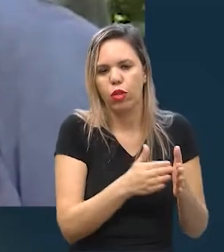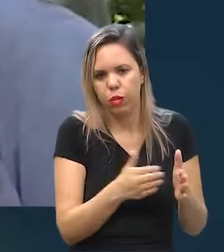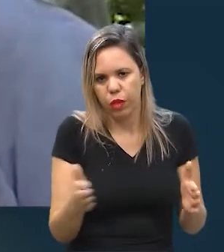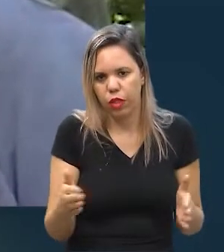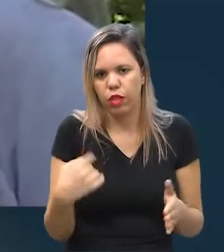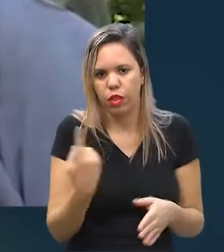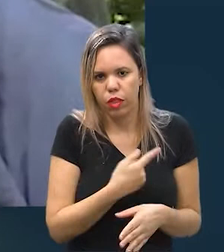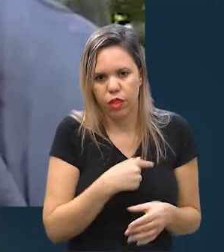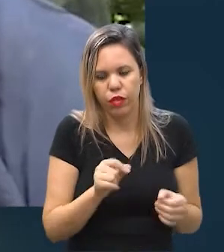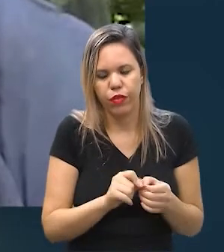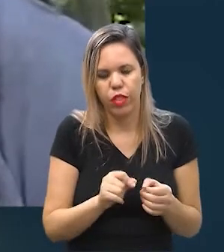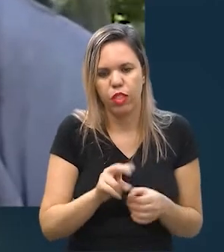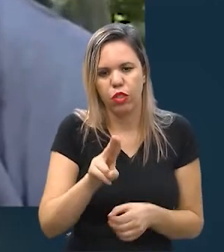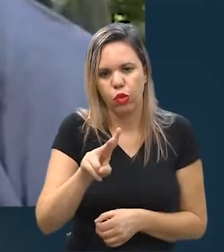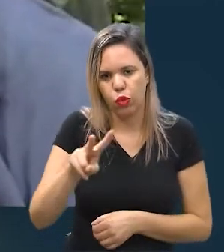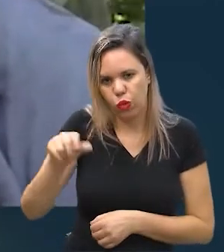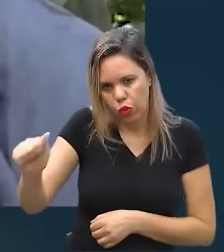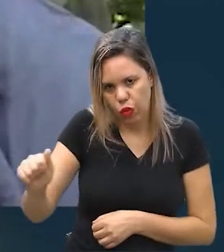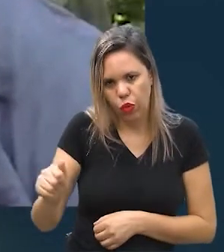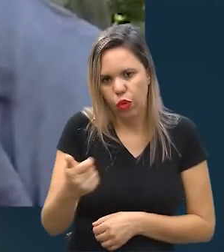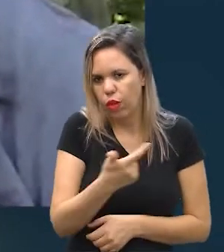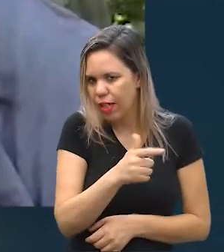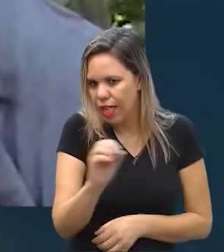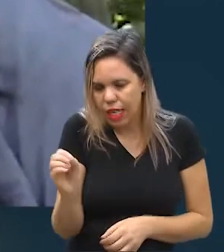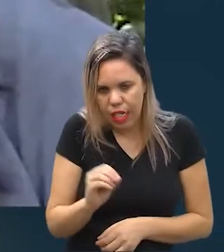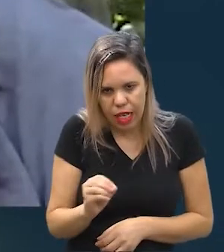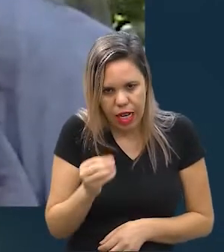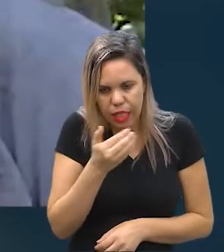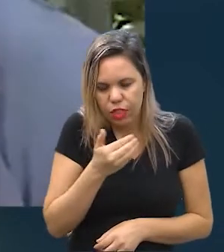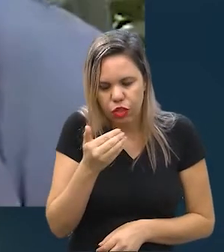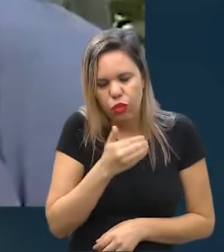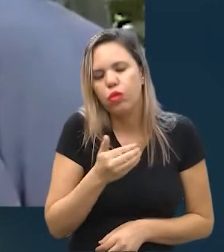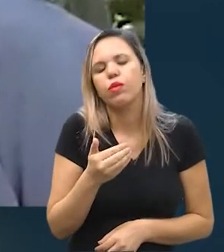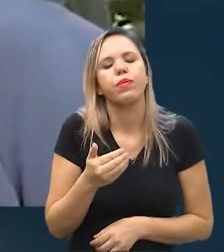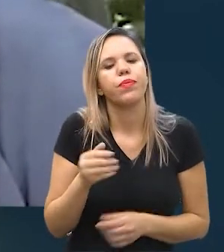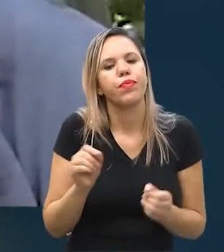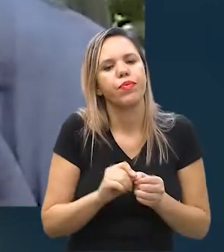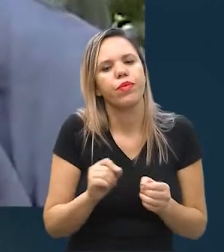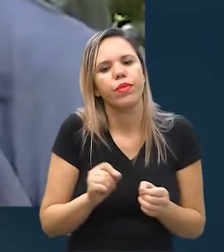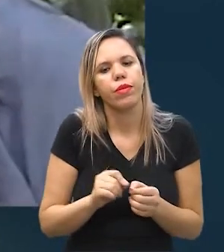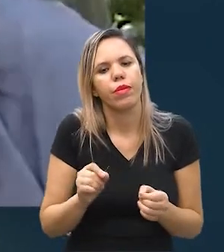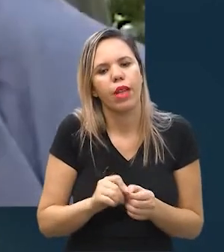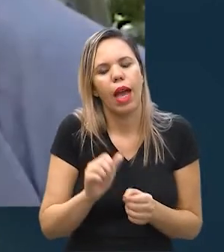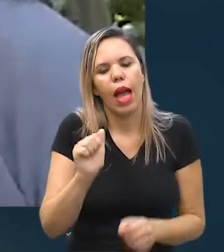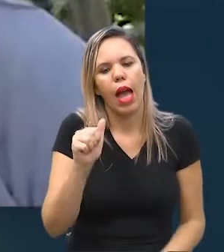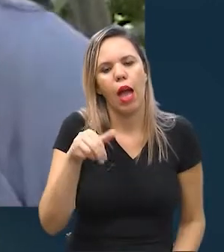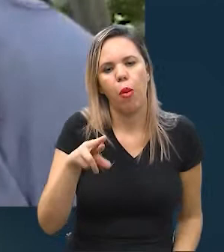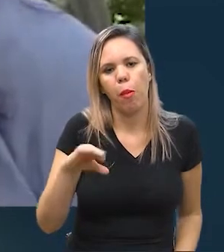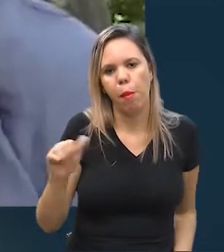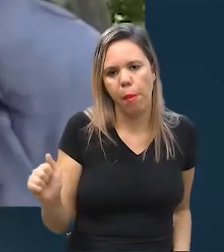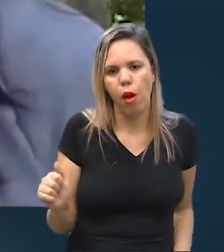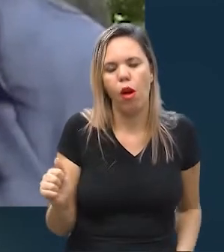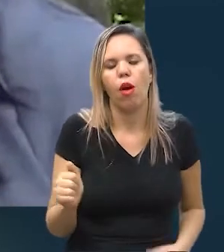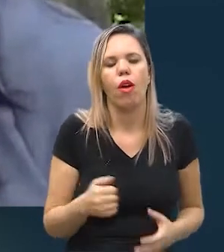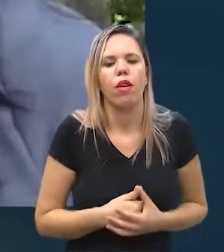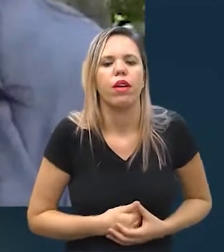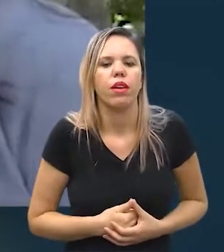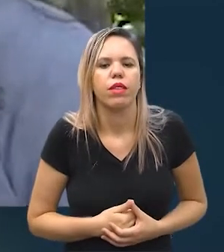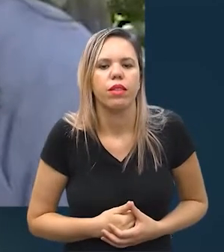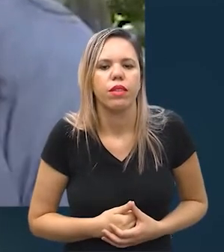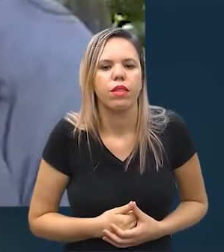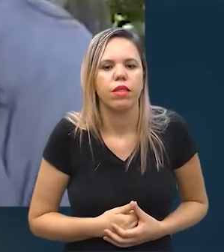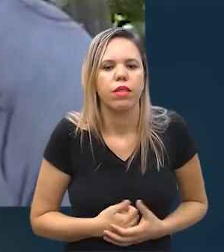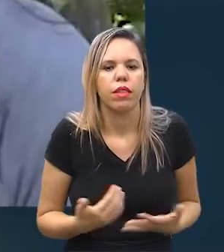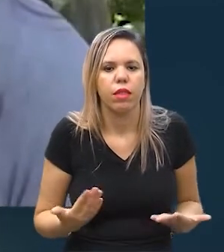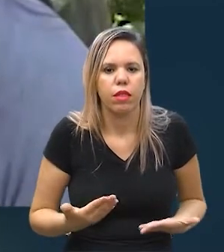nós fazemos a geleia de uva, sem açúcar, sem conservante. Nós fazemos as geleias de amora, na época da amora.